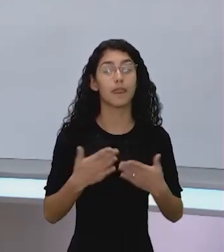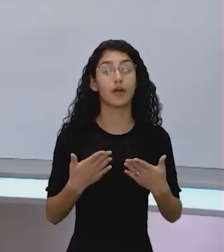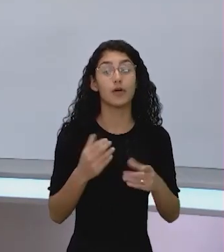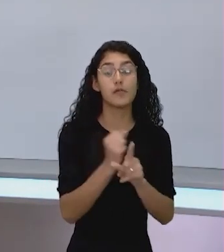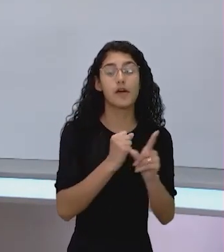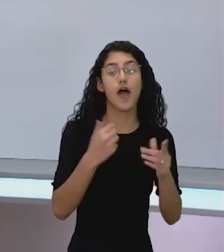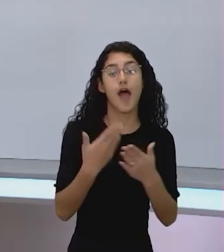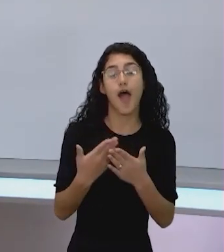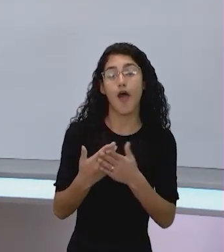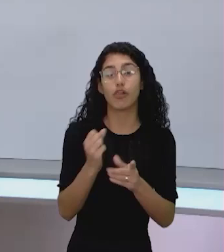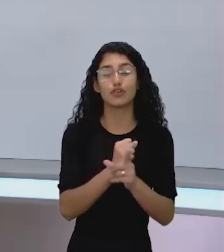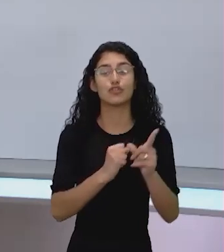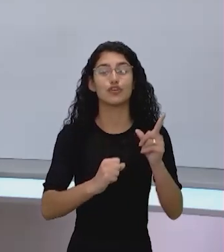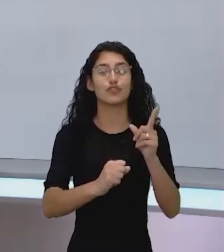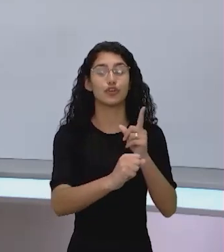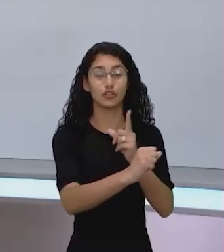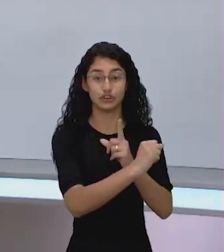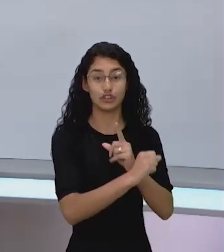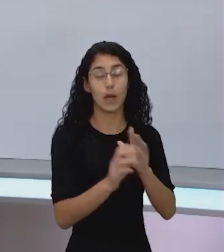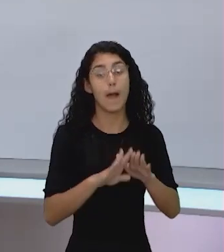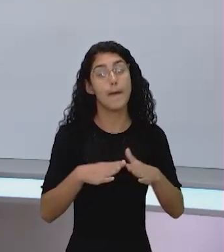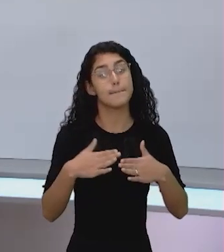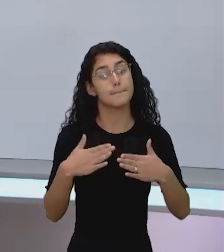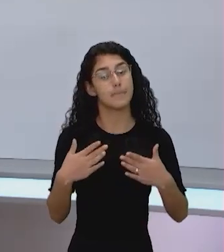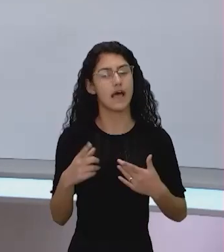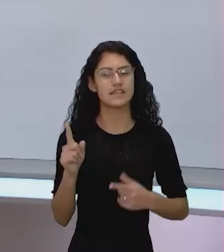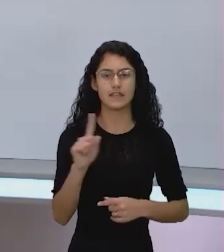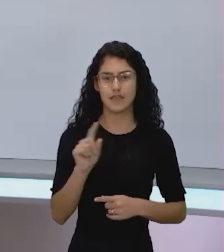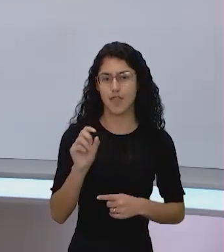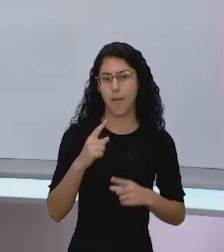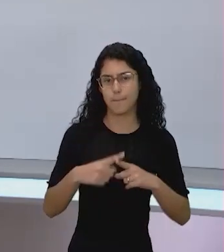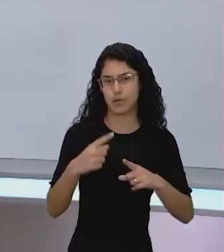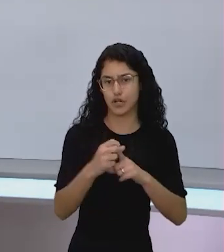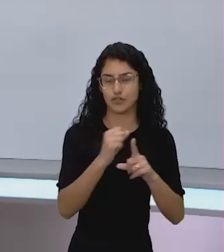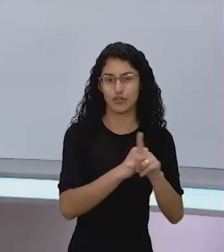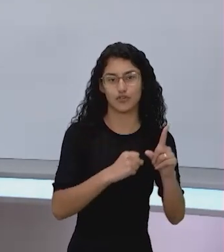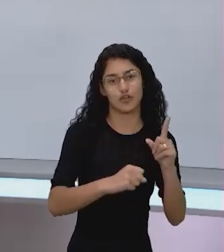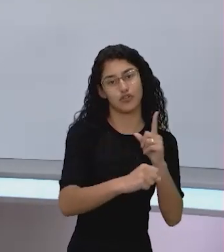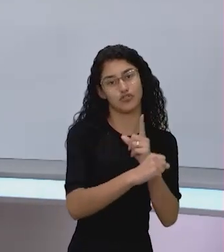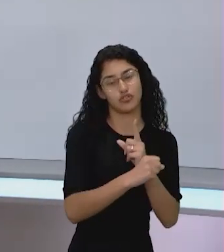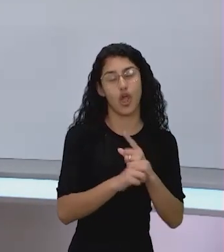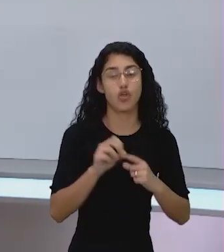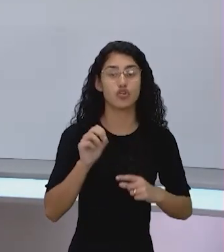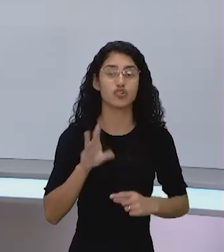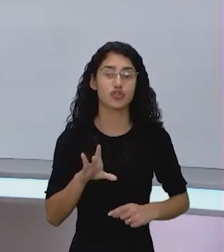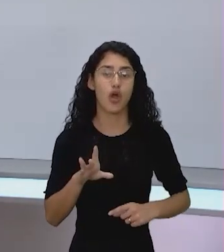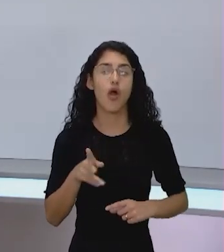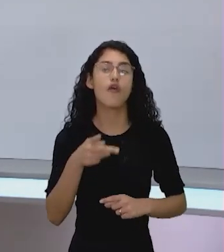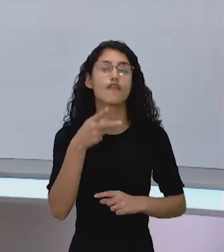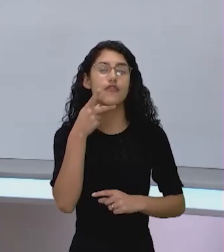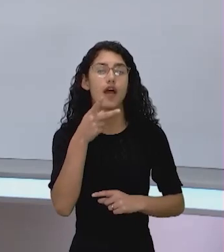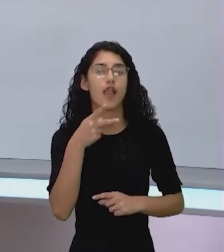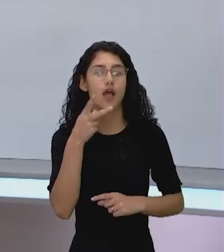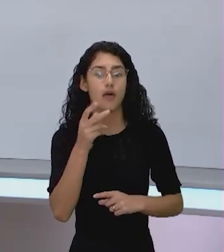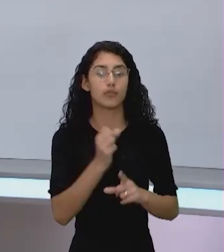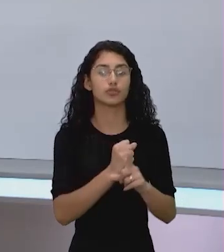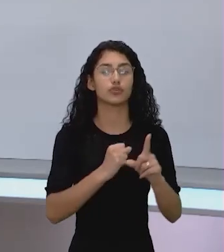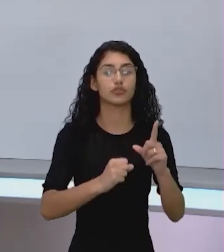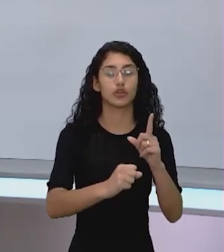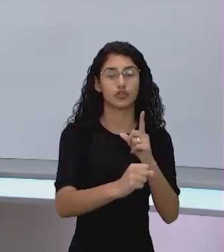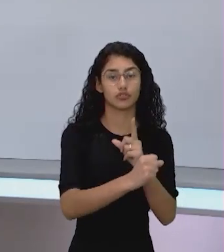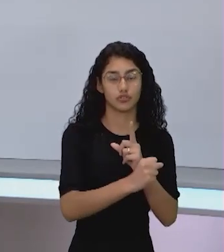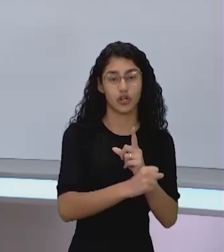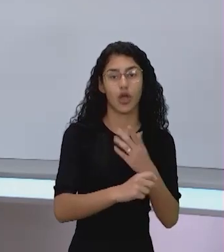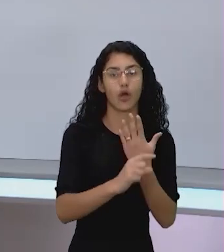de Sociologia, mas não é porque nós estamos em Sociologia que nós necessariamente temos que estudar autores